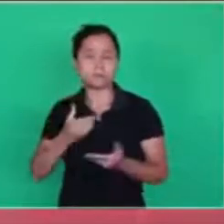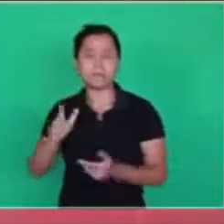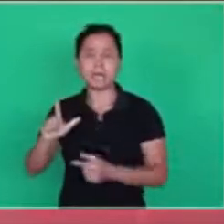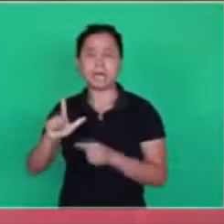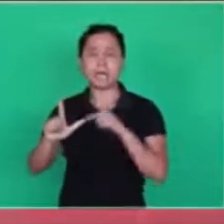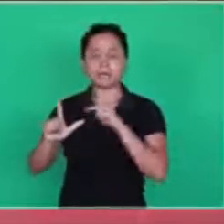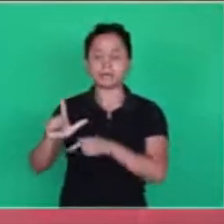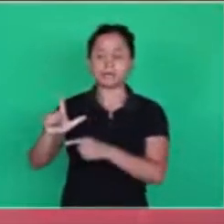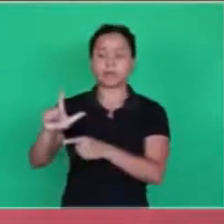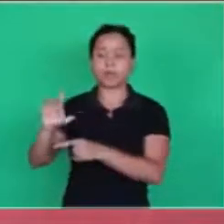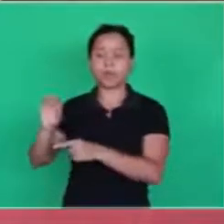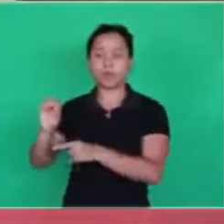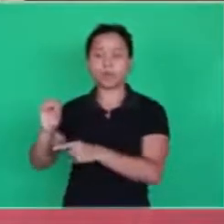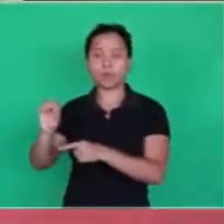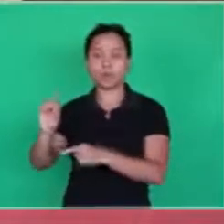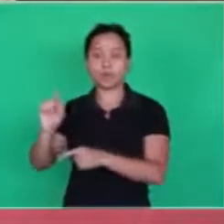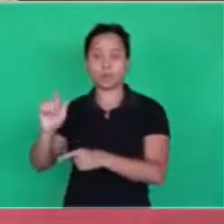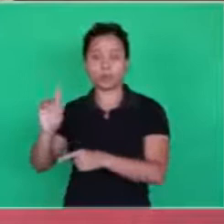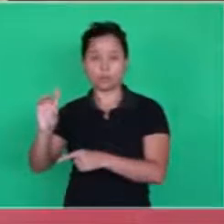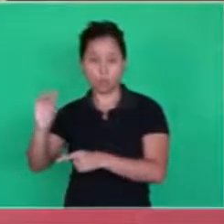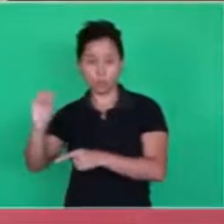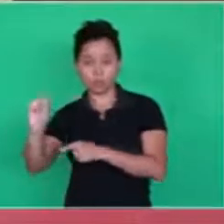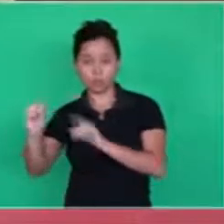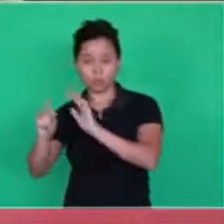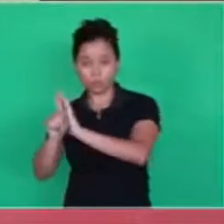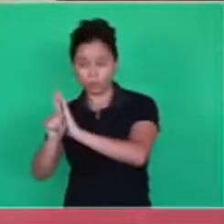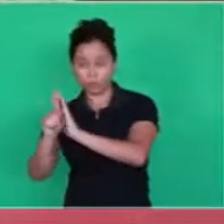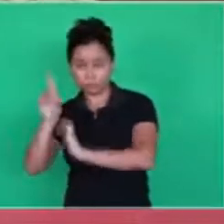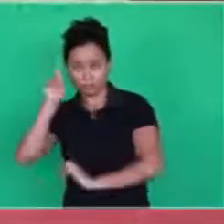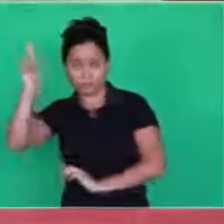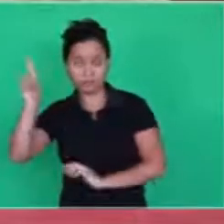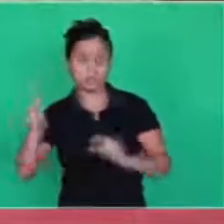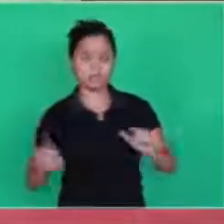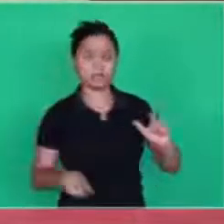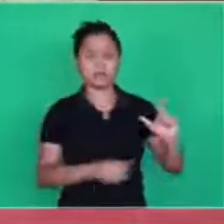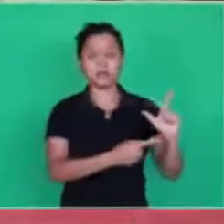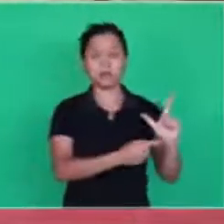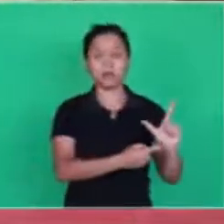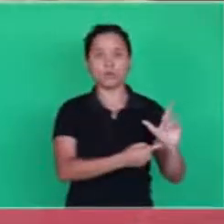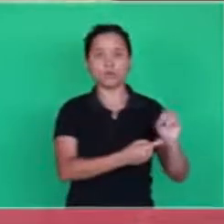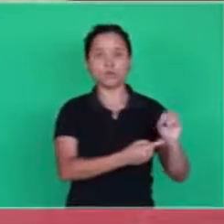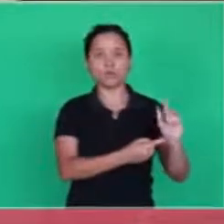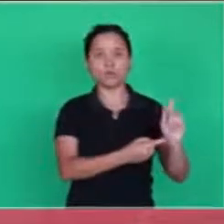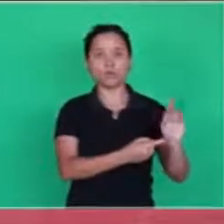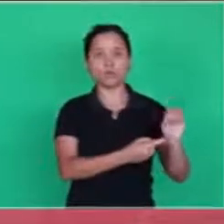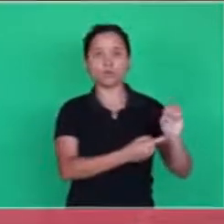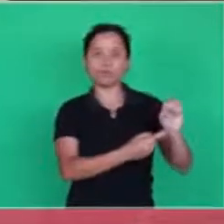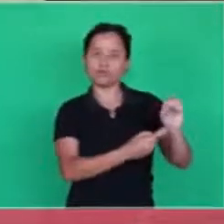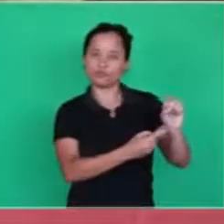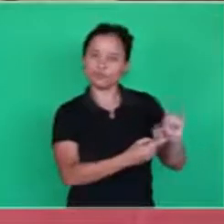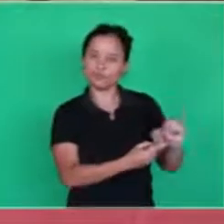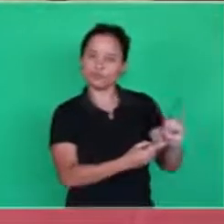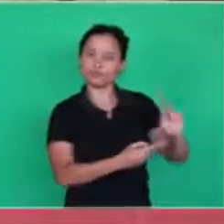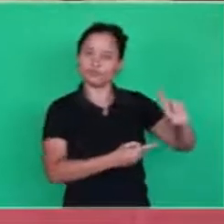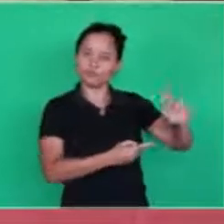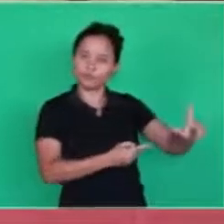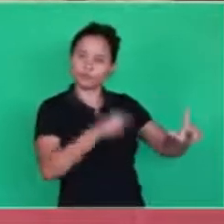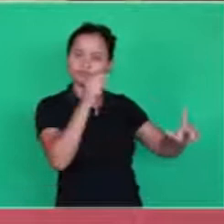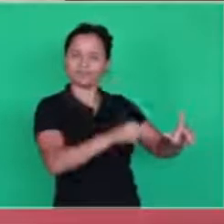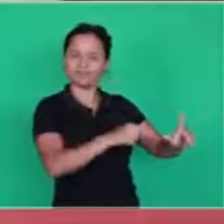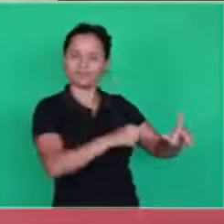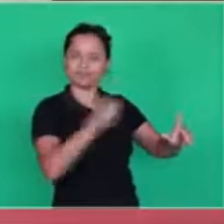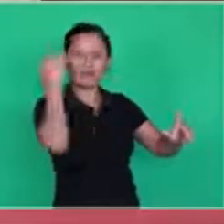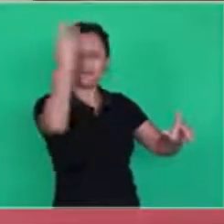nada a ver com Deus. Nada. É simplesmente o início das coisas. Então, como é que as coisas